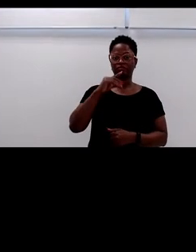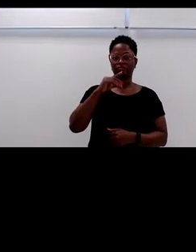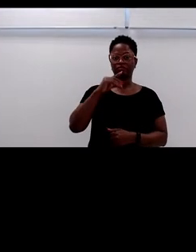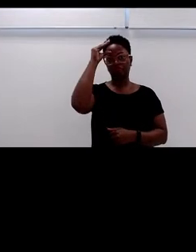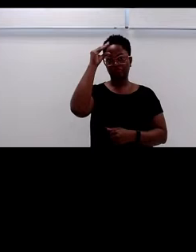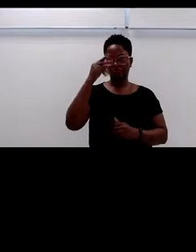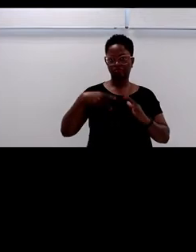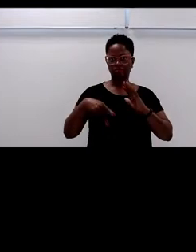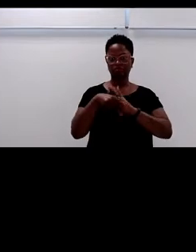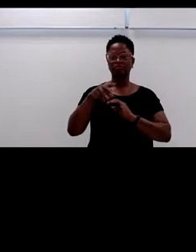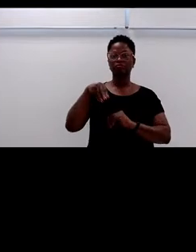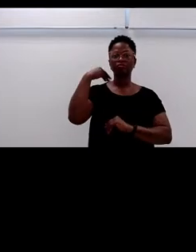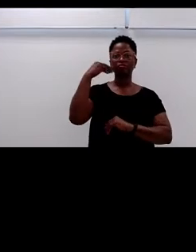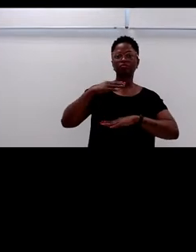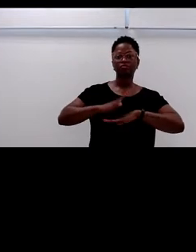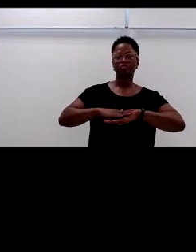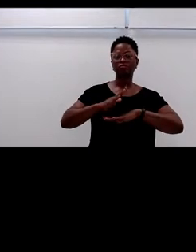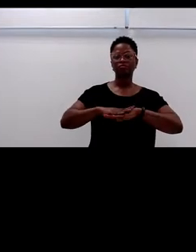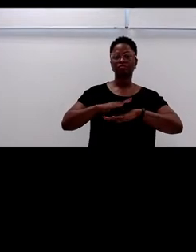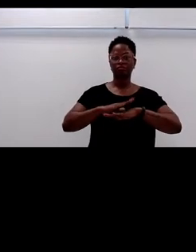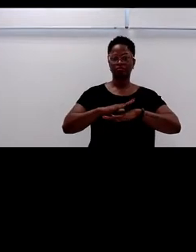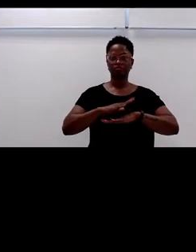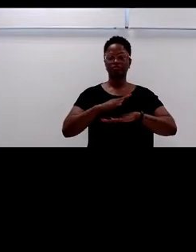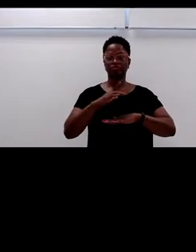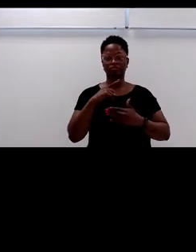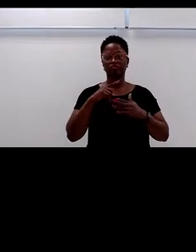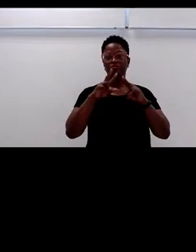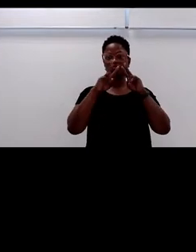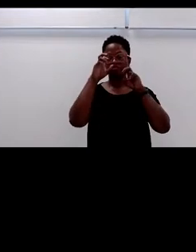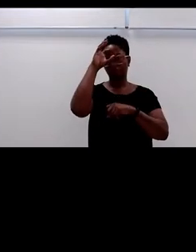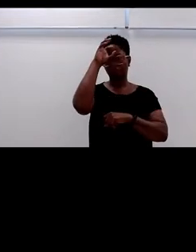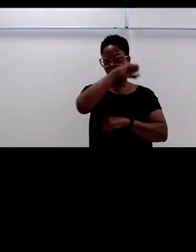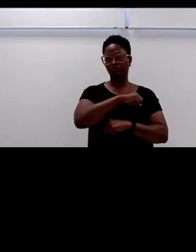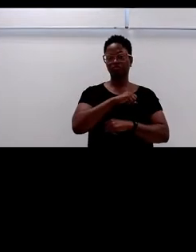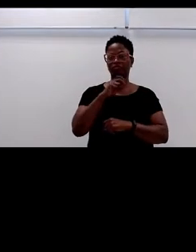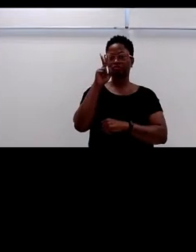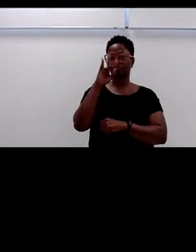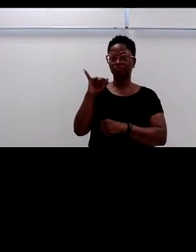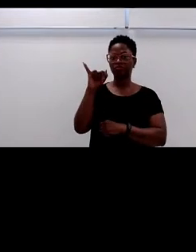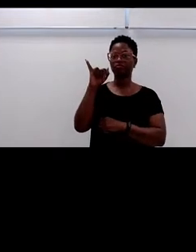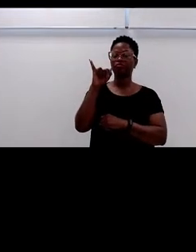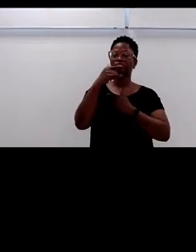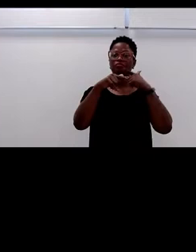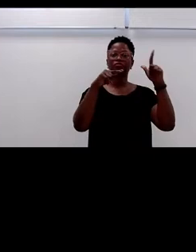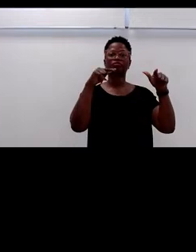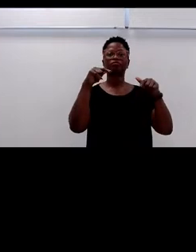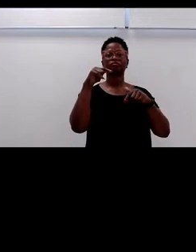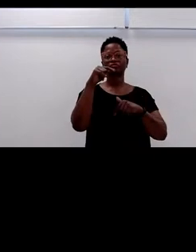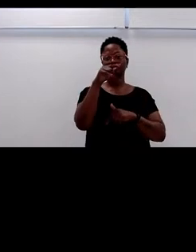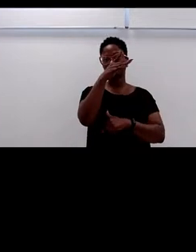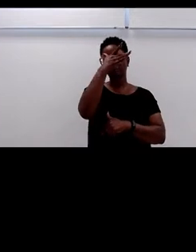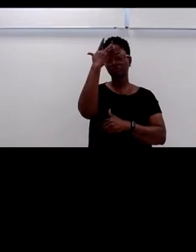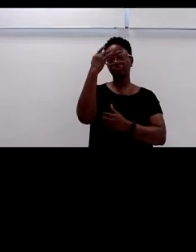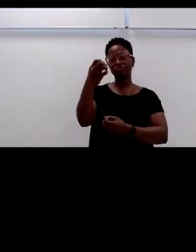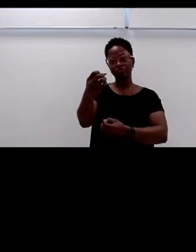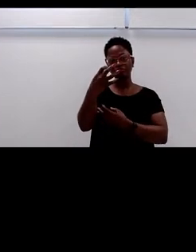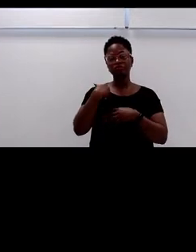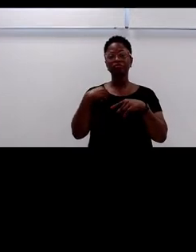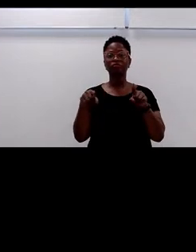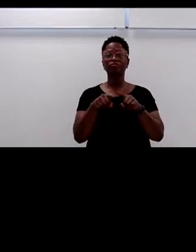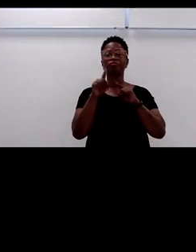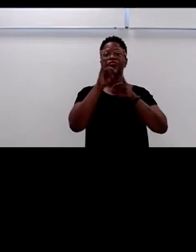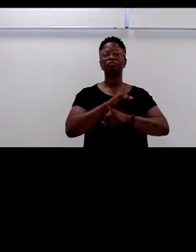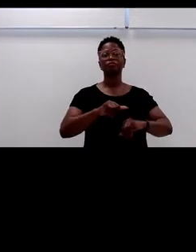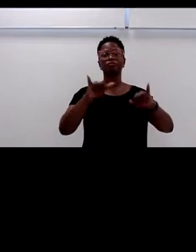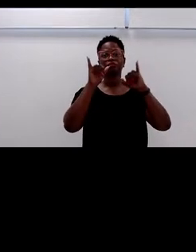própria experiência do fazer do dia a dia, que aprendem com seus pais, com outros mestres, e também divulgar